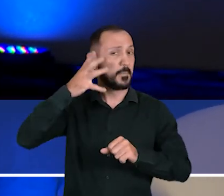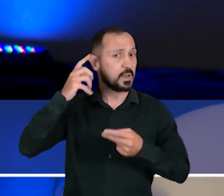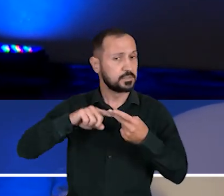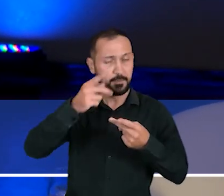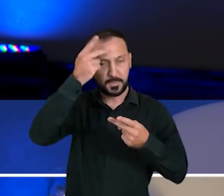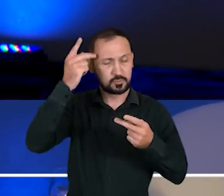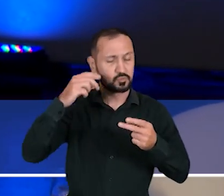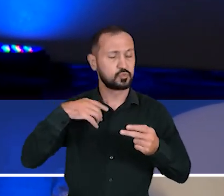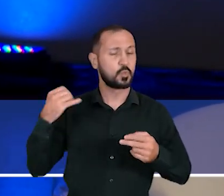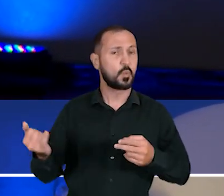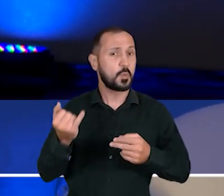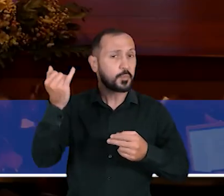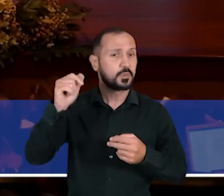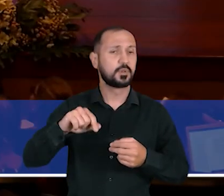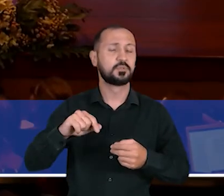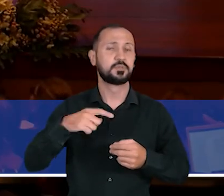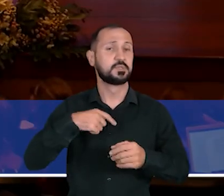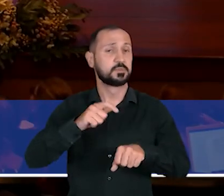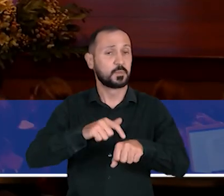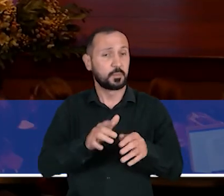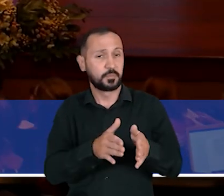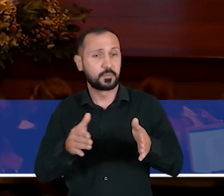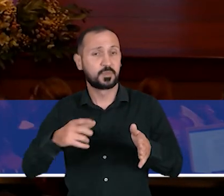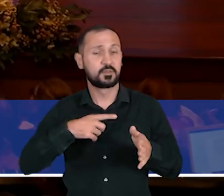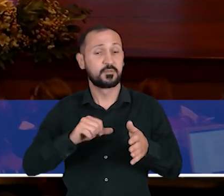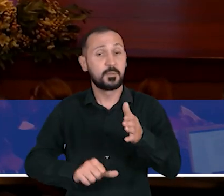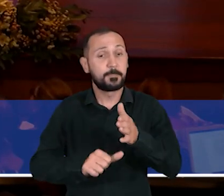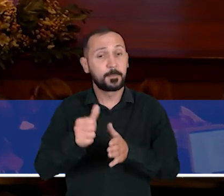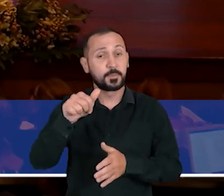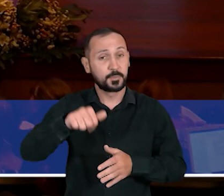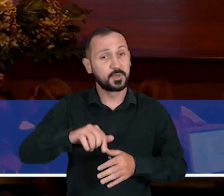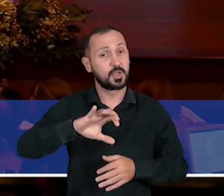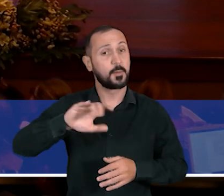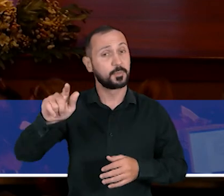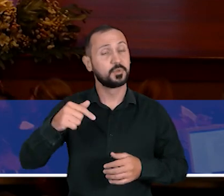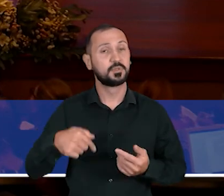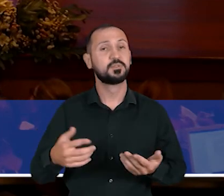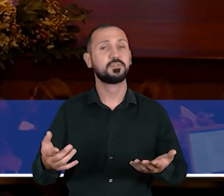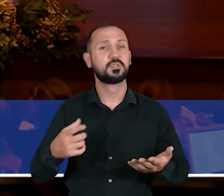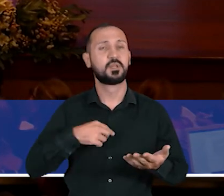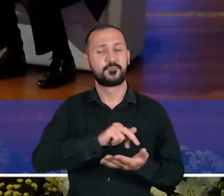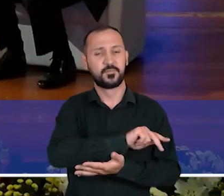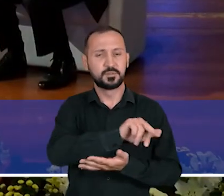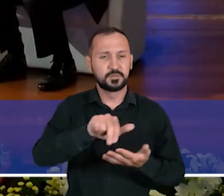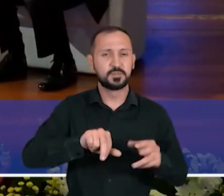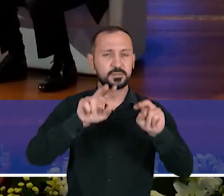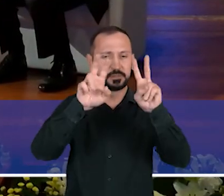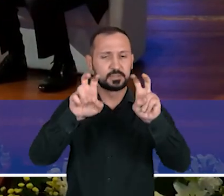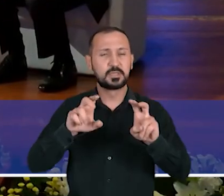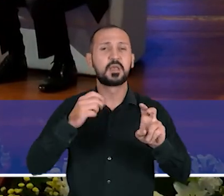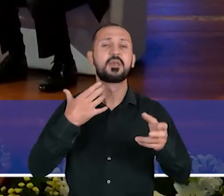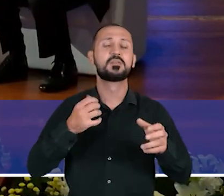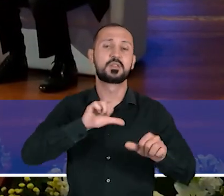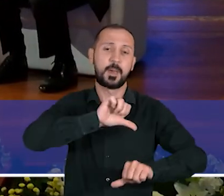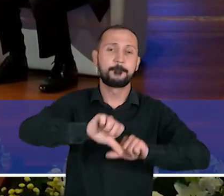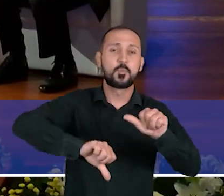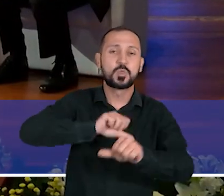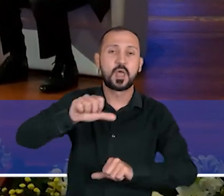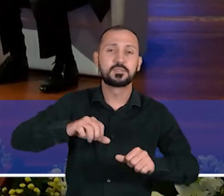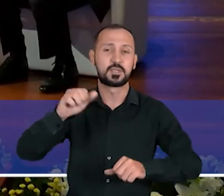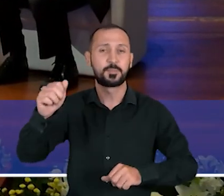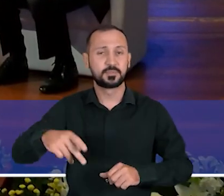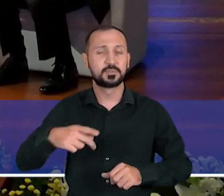e congressistas renomados. Nesta edição do evento, realizado pela primeira vez em Campo Grande, diversos pontos da reforma